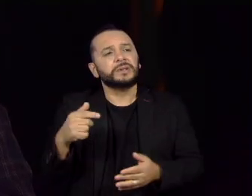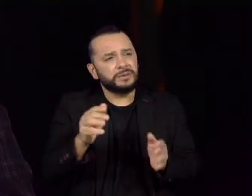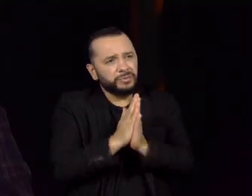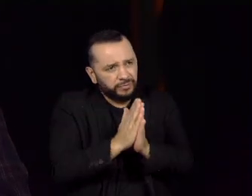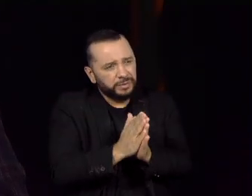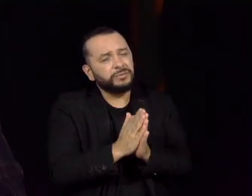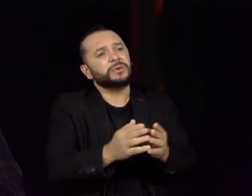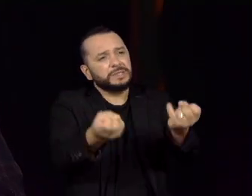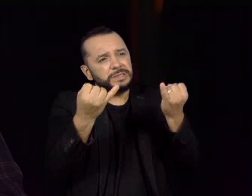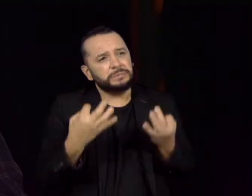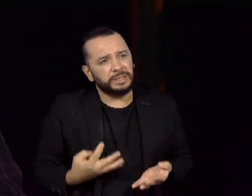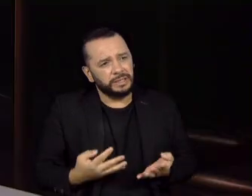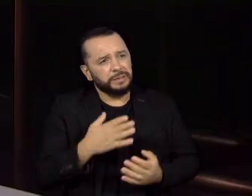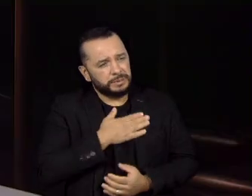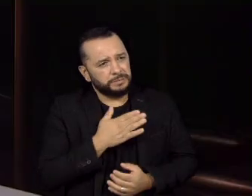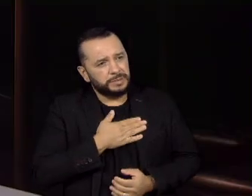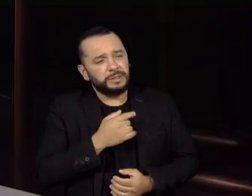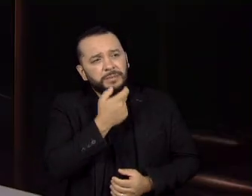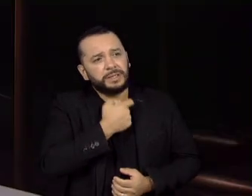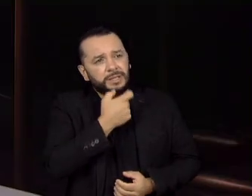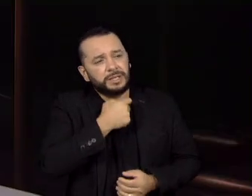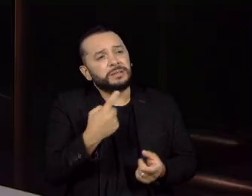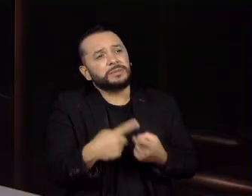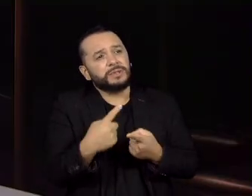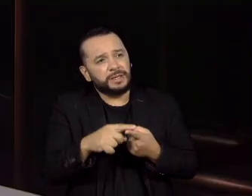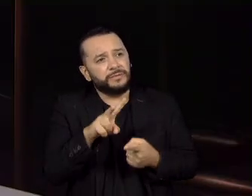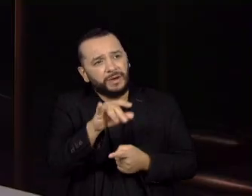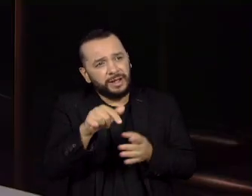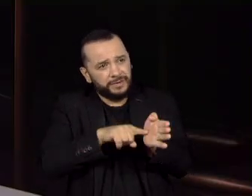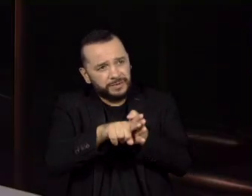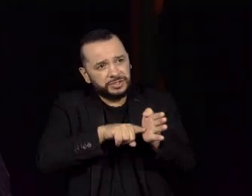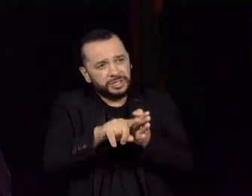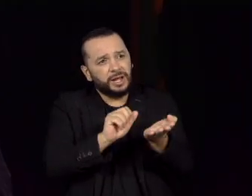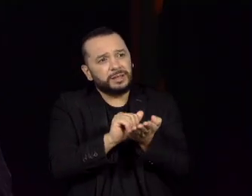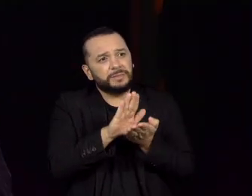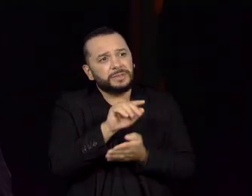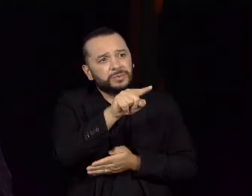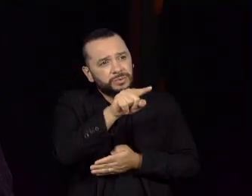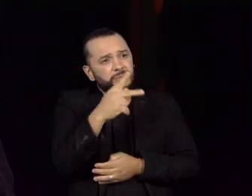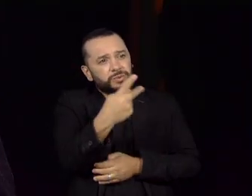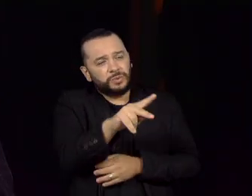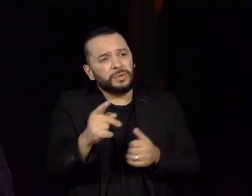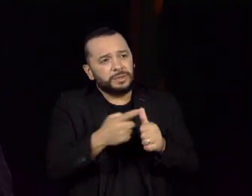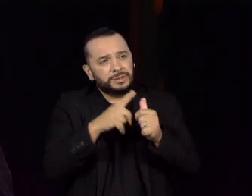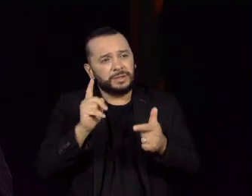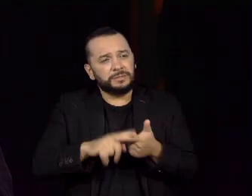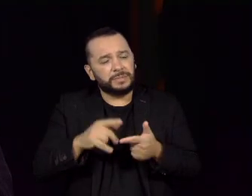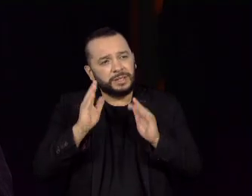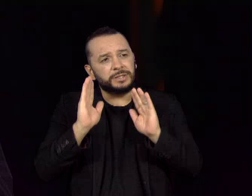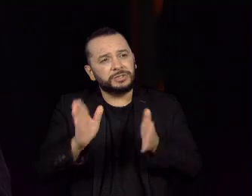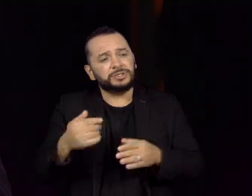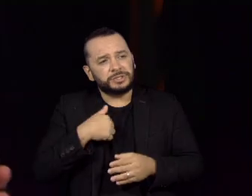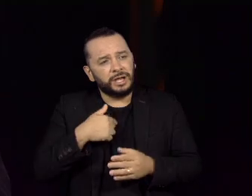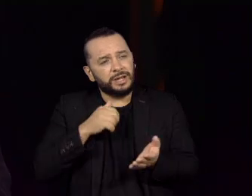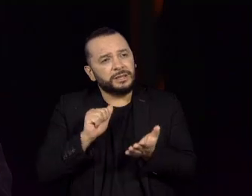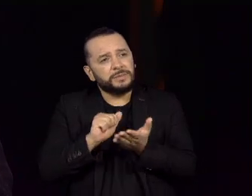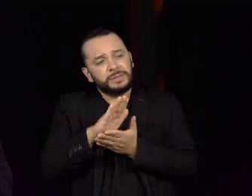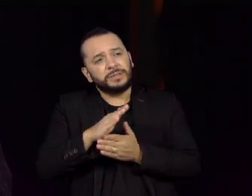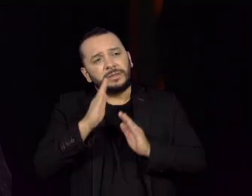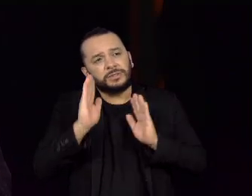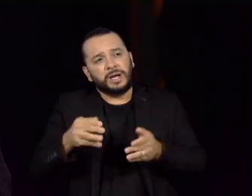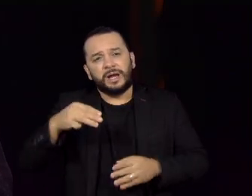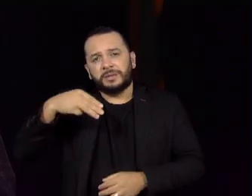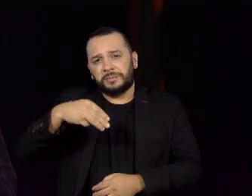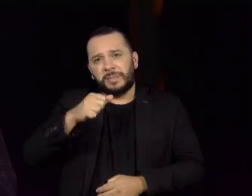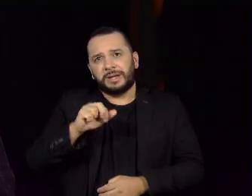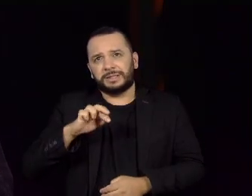CPI diz que vai investigar demissões suas e do ministro Taixe. O que eles vão